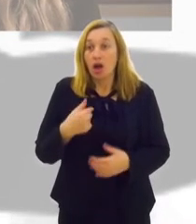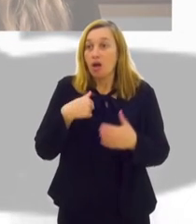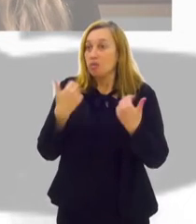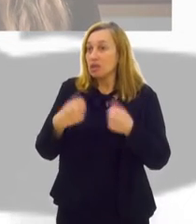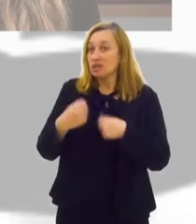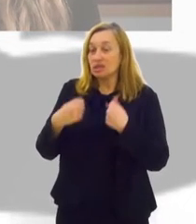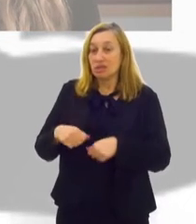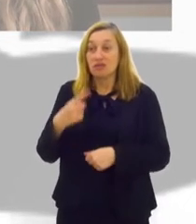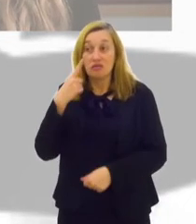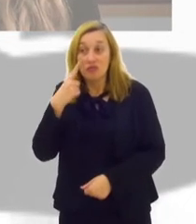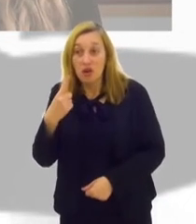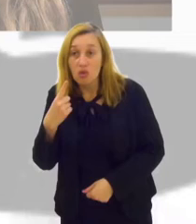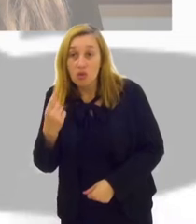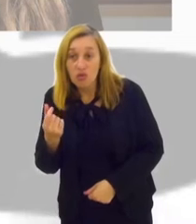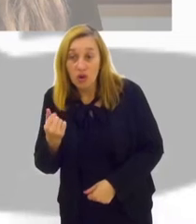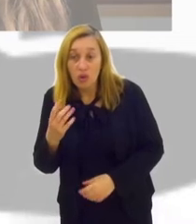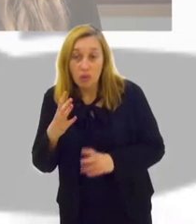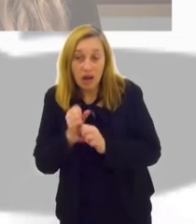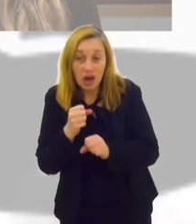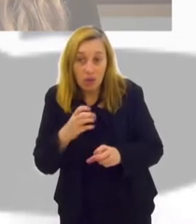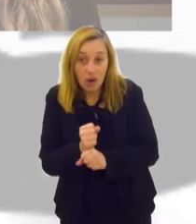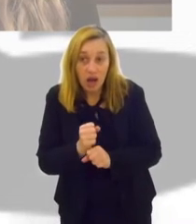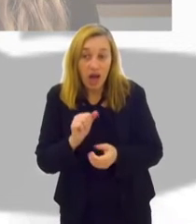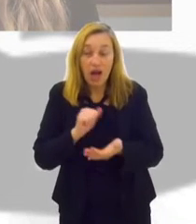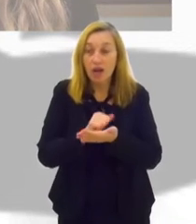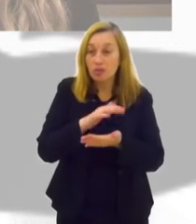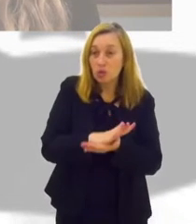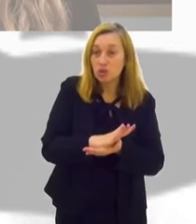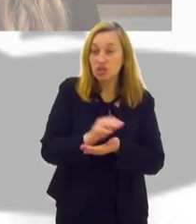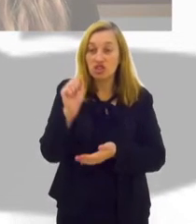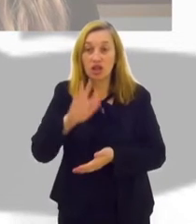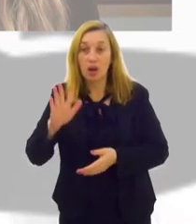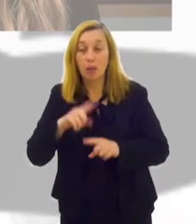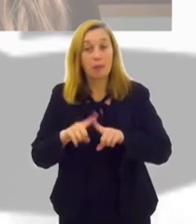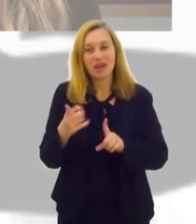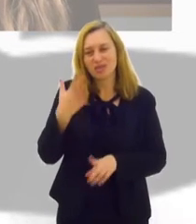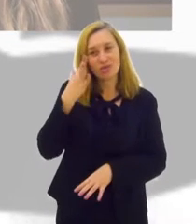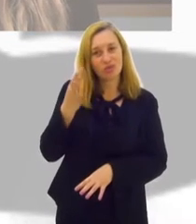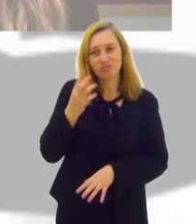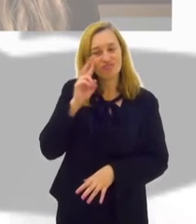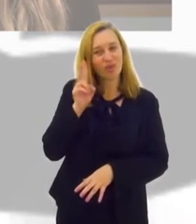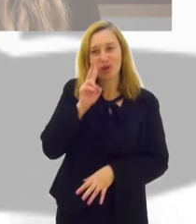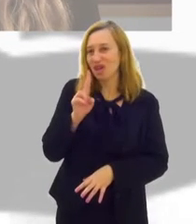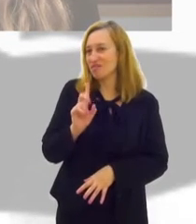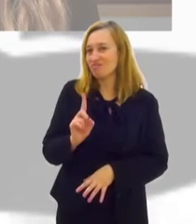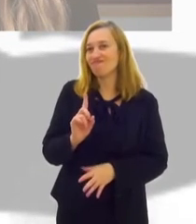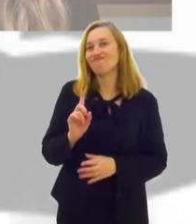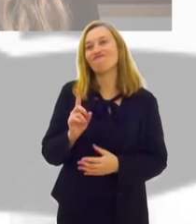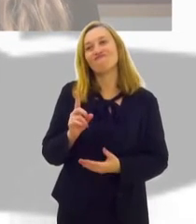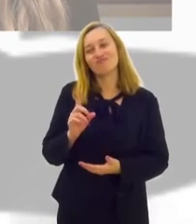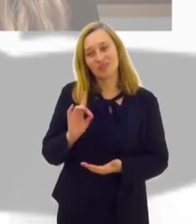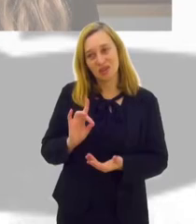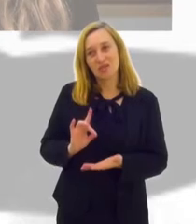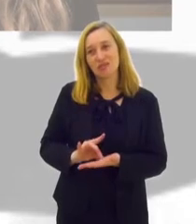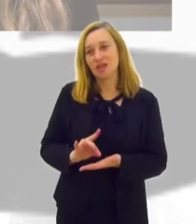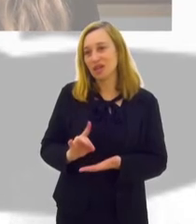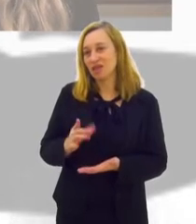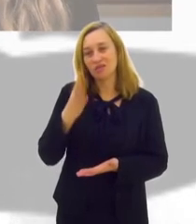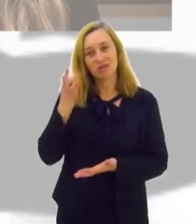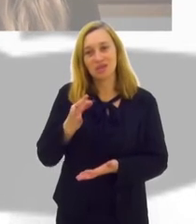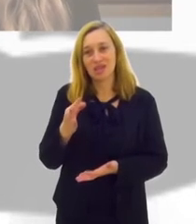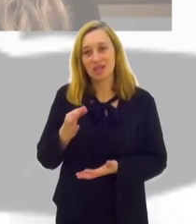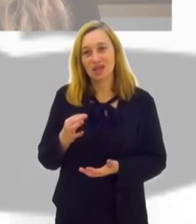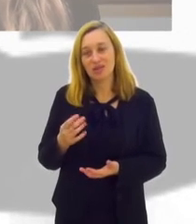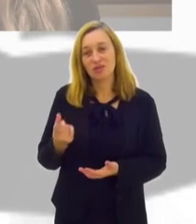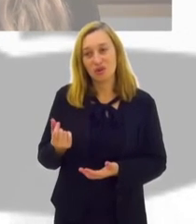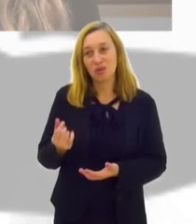E eu precisaria ver o valor da UFIR hoje para calcular essa multa. Então, eu não me recordo agora, sendo bem Não sincero há de cabeça, problema,